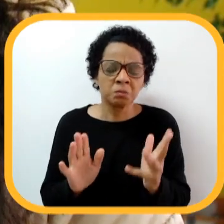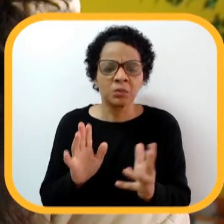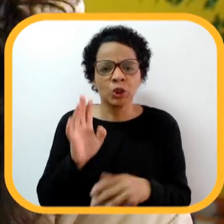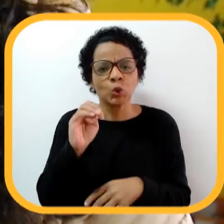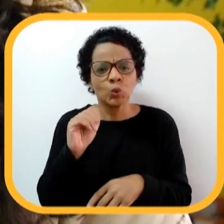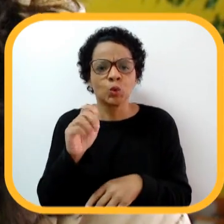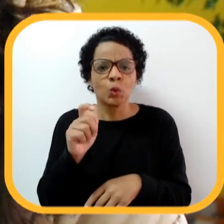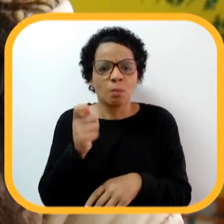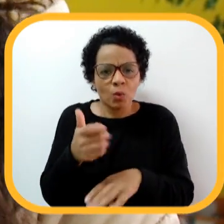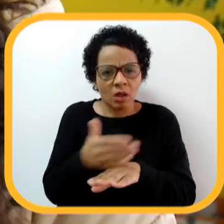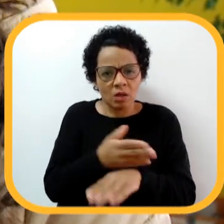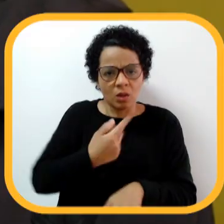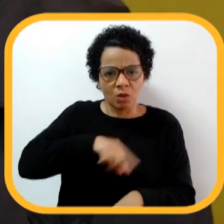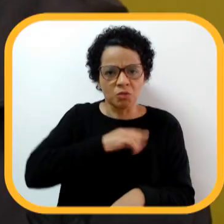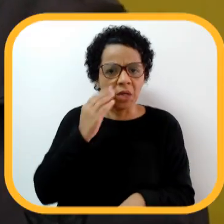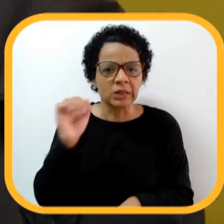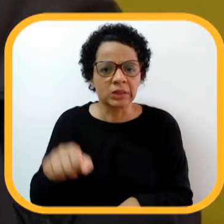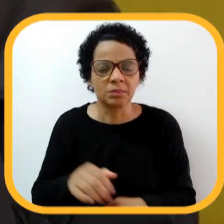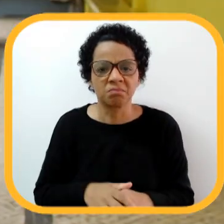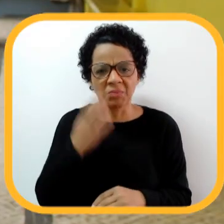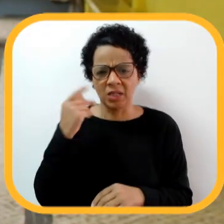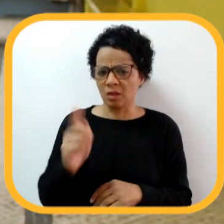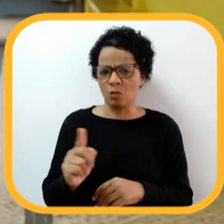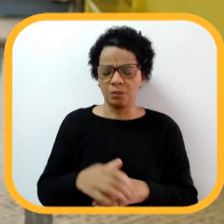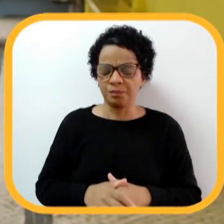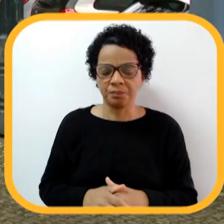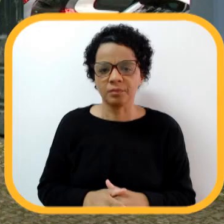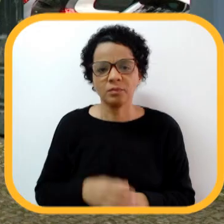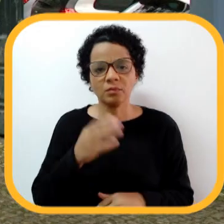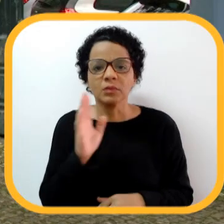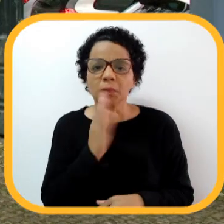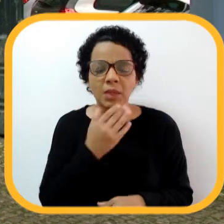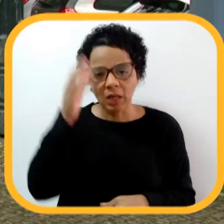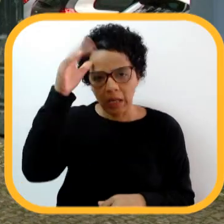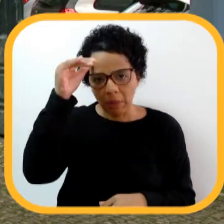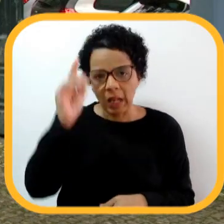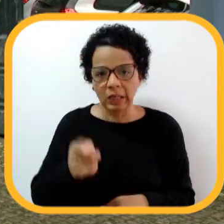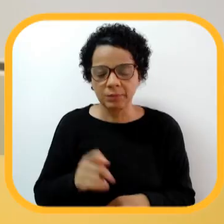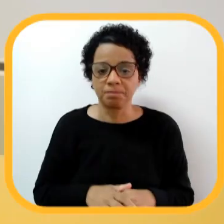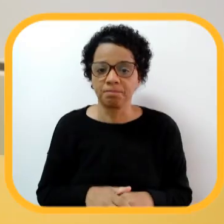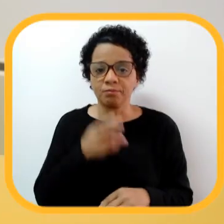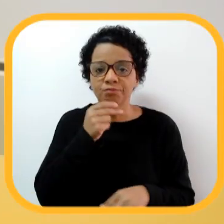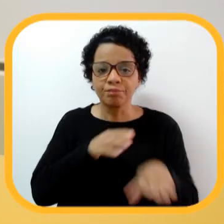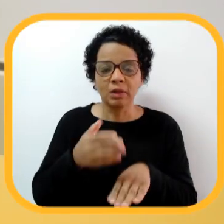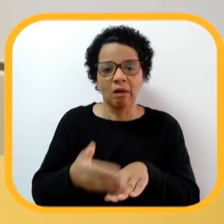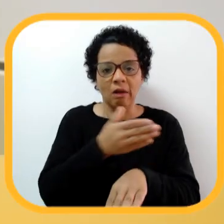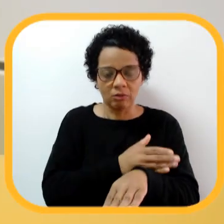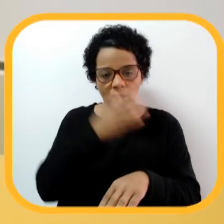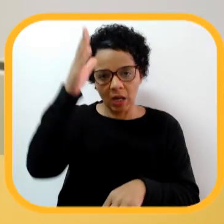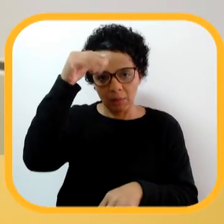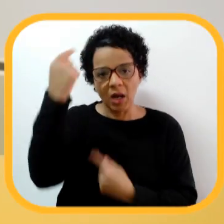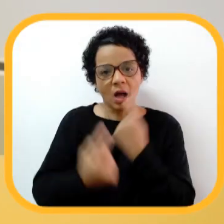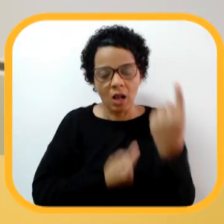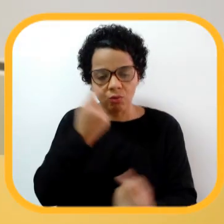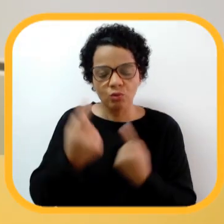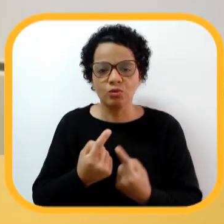mas poucos segundos antes de nós. Supostamente sim. Penso que não. Acho que depende do animal. Antes de um sismo,